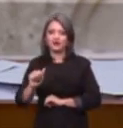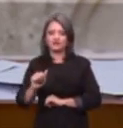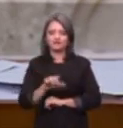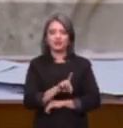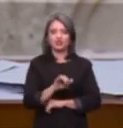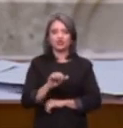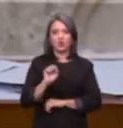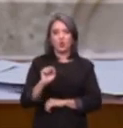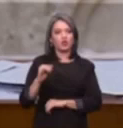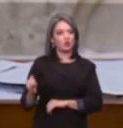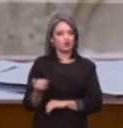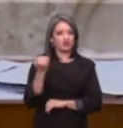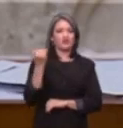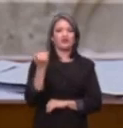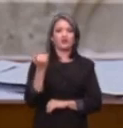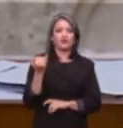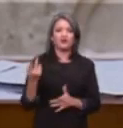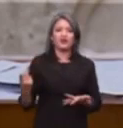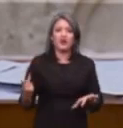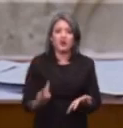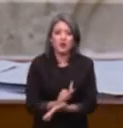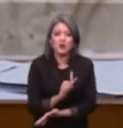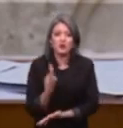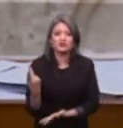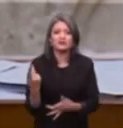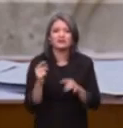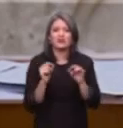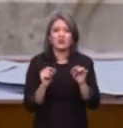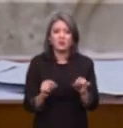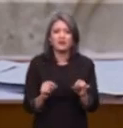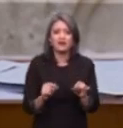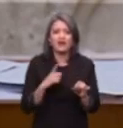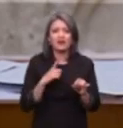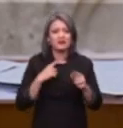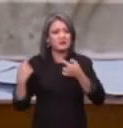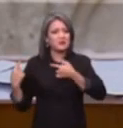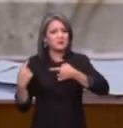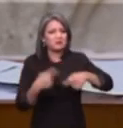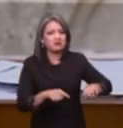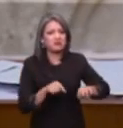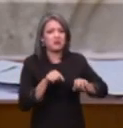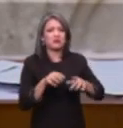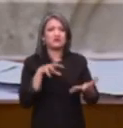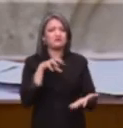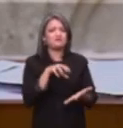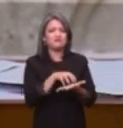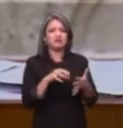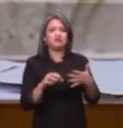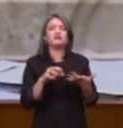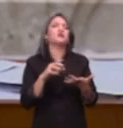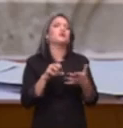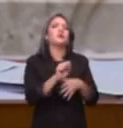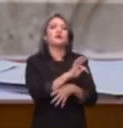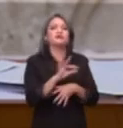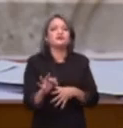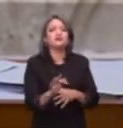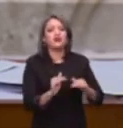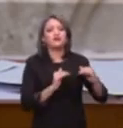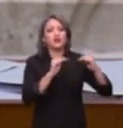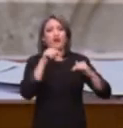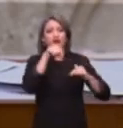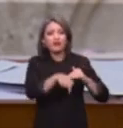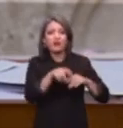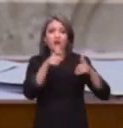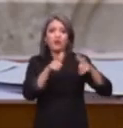janeiro, um dia que desafiou a força institucional da nossa Suprema Corte, como guardiã